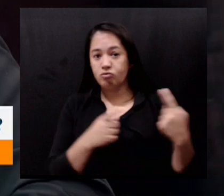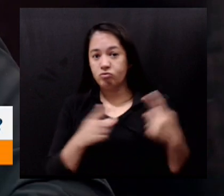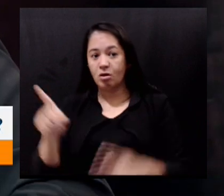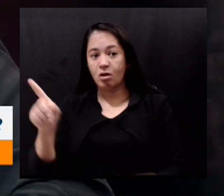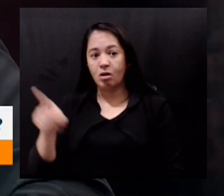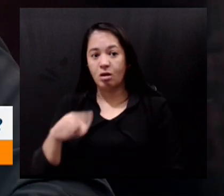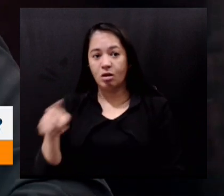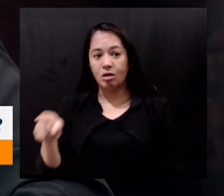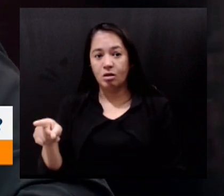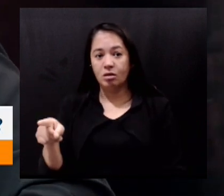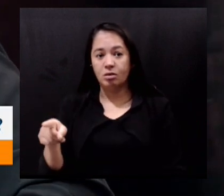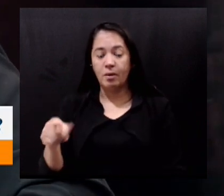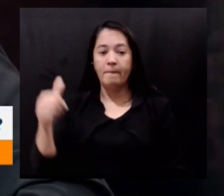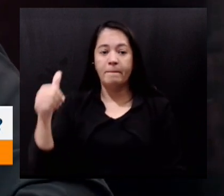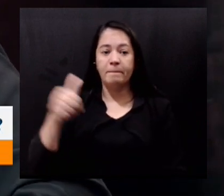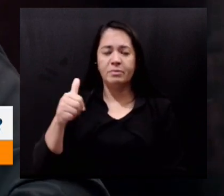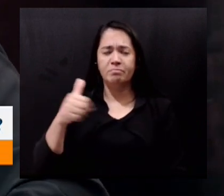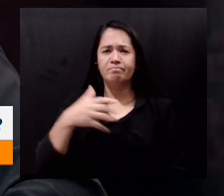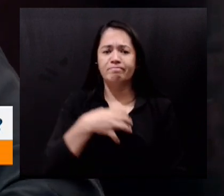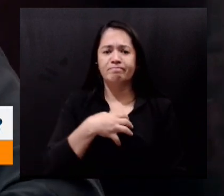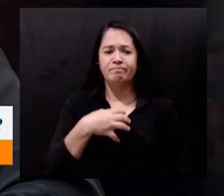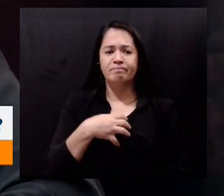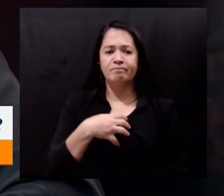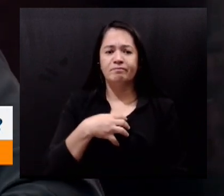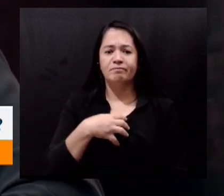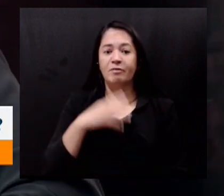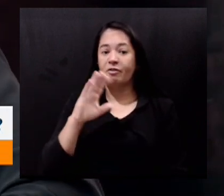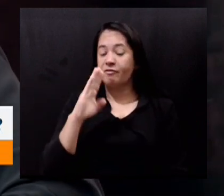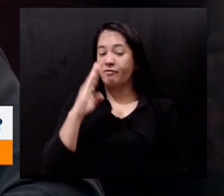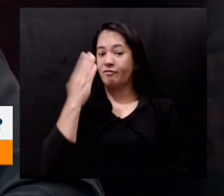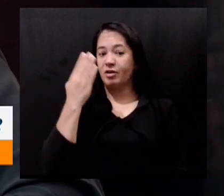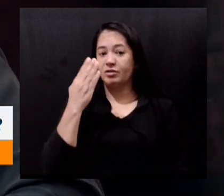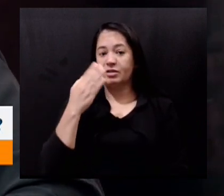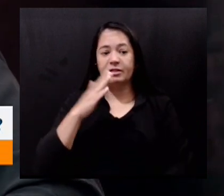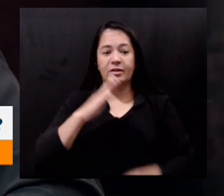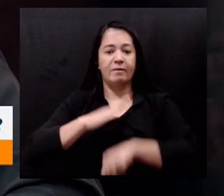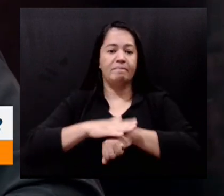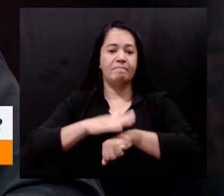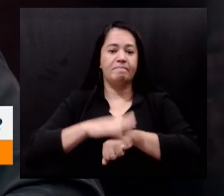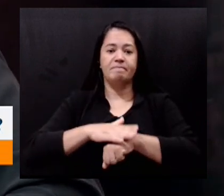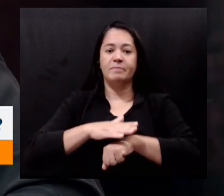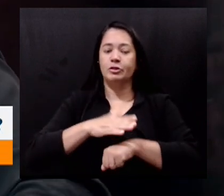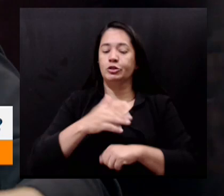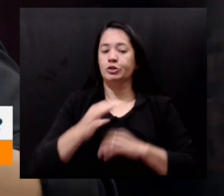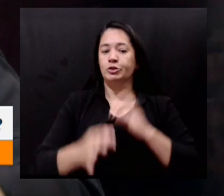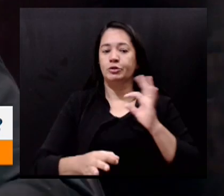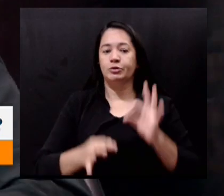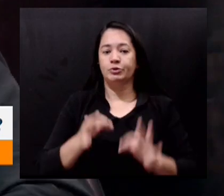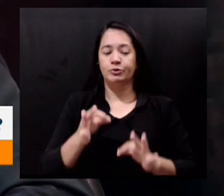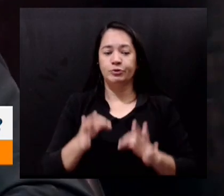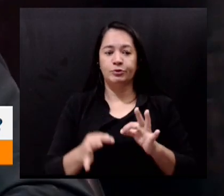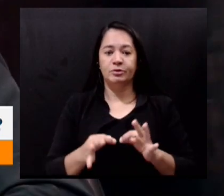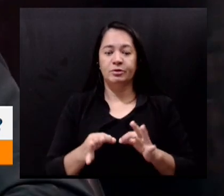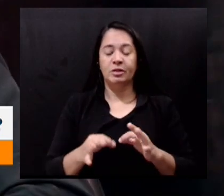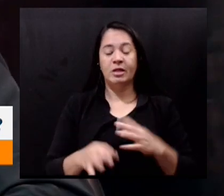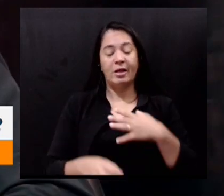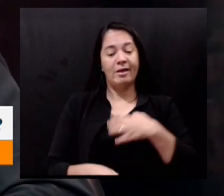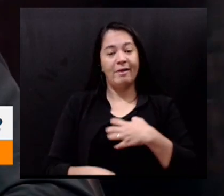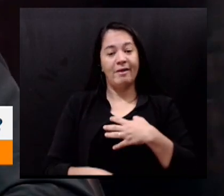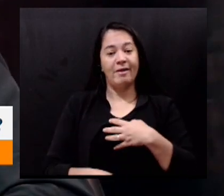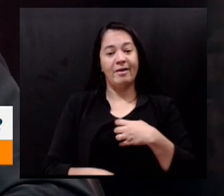primeiro é uma sensação falsa de que está fazendo justiça. E Uhum. geralmente esse comportamento ele é